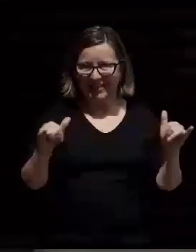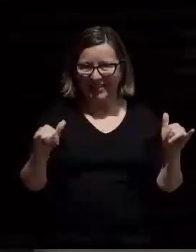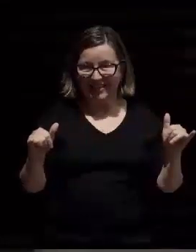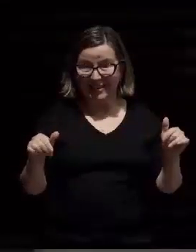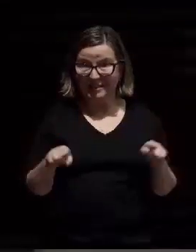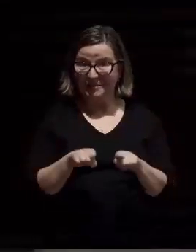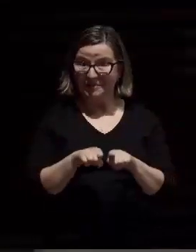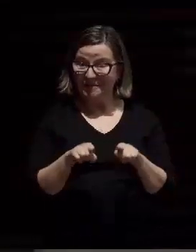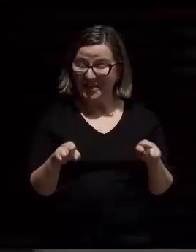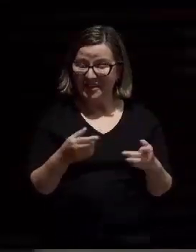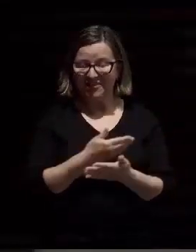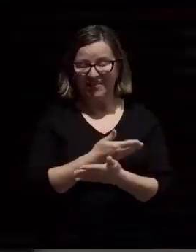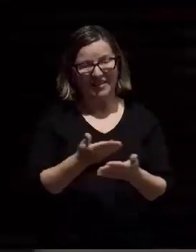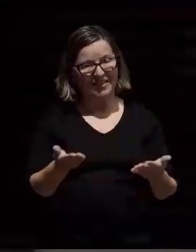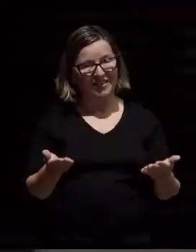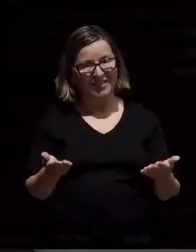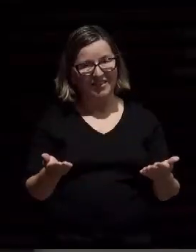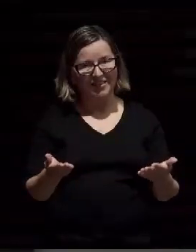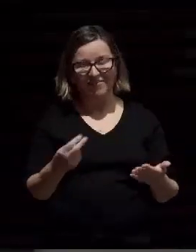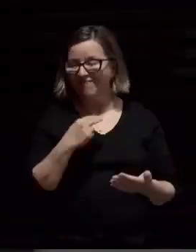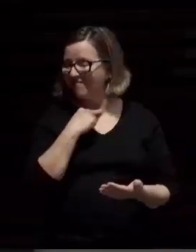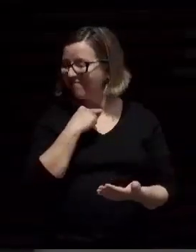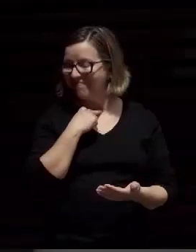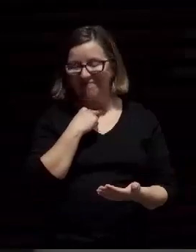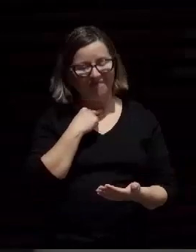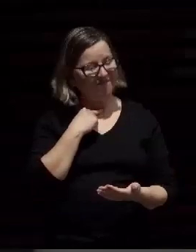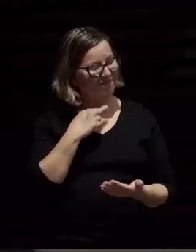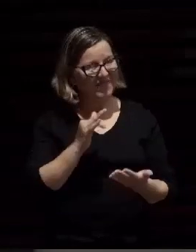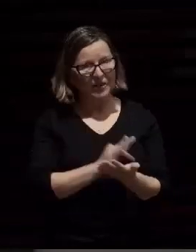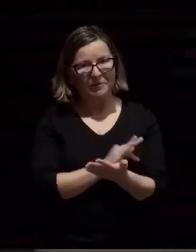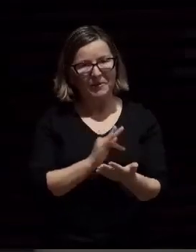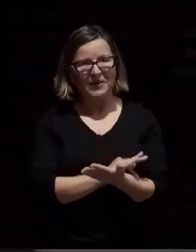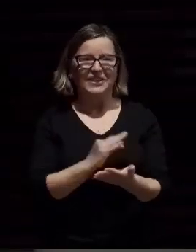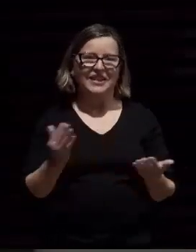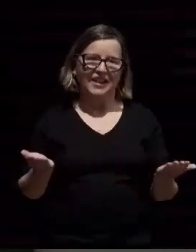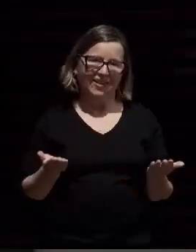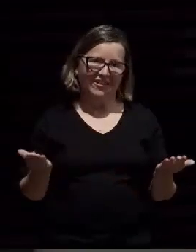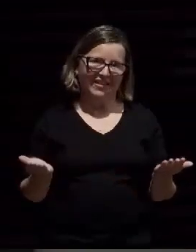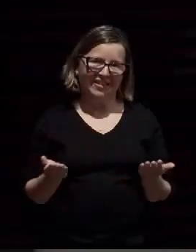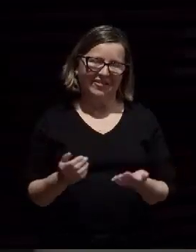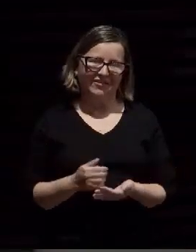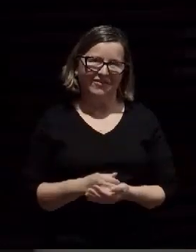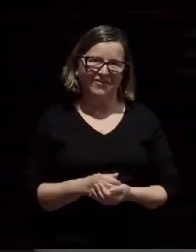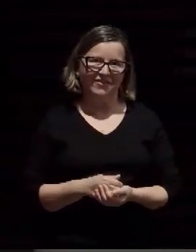mas vós não podeis suportar agora.